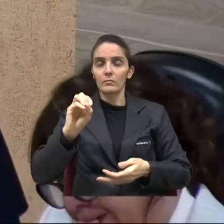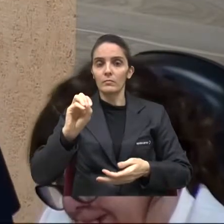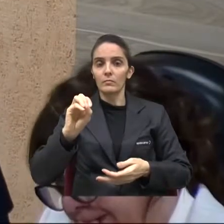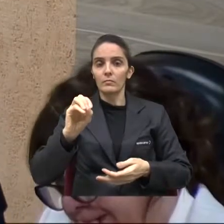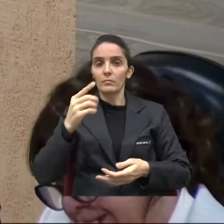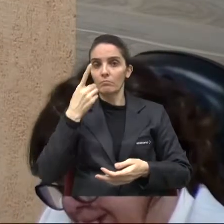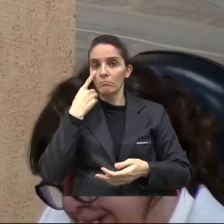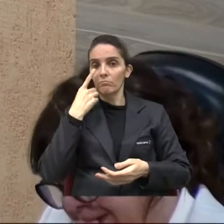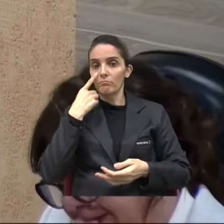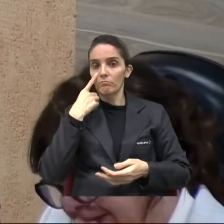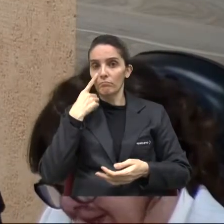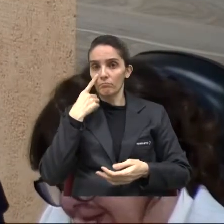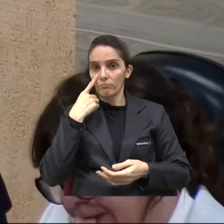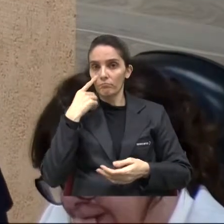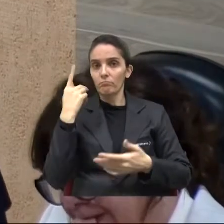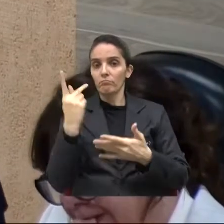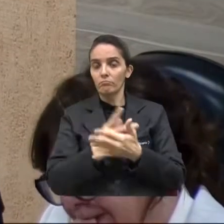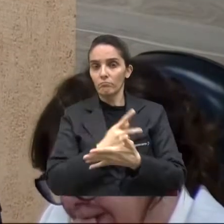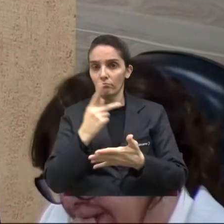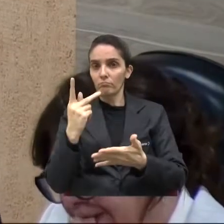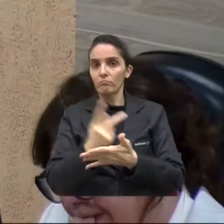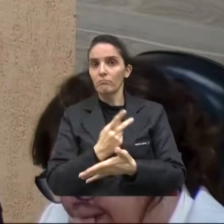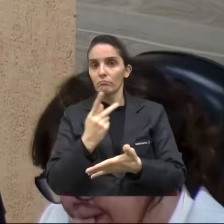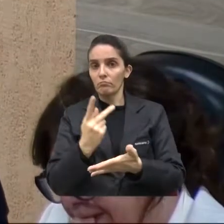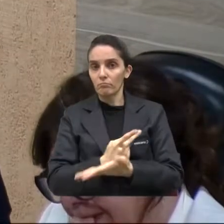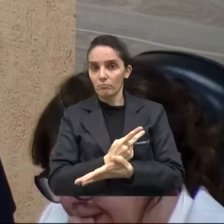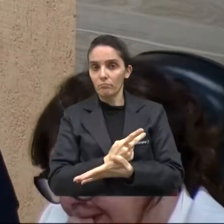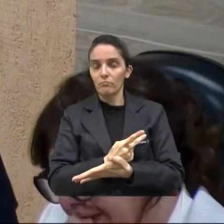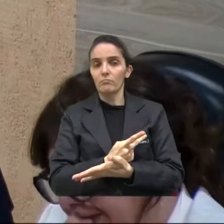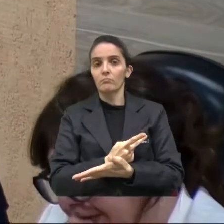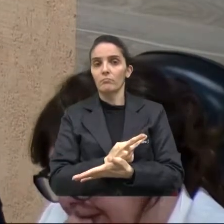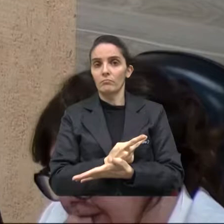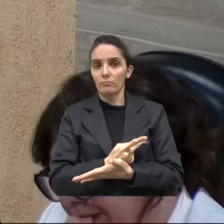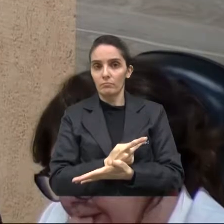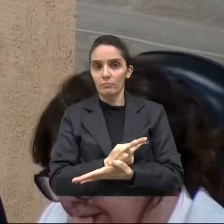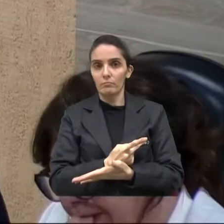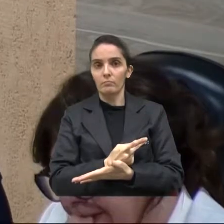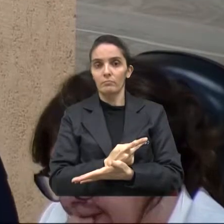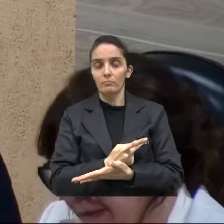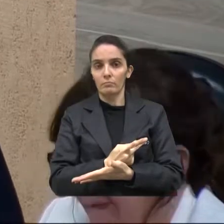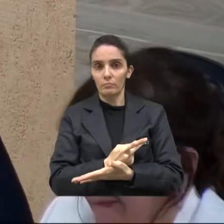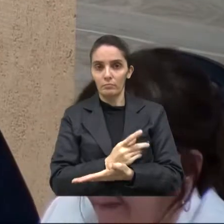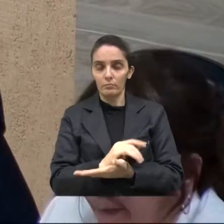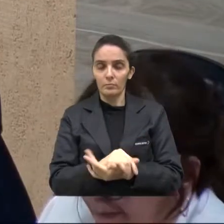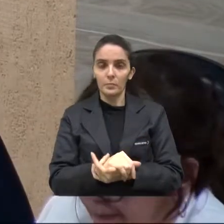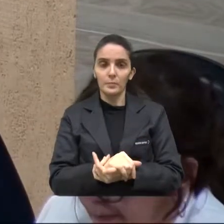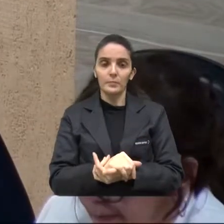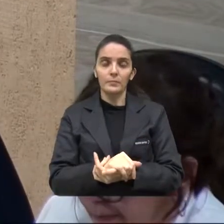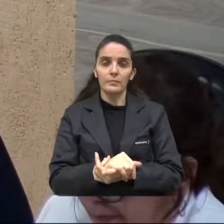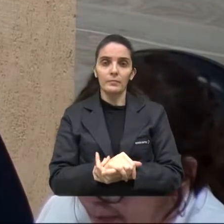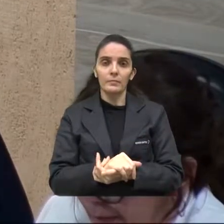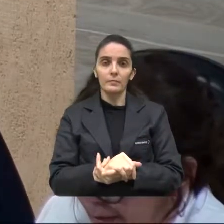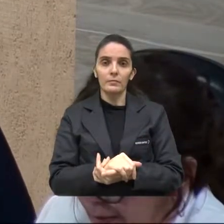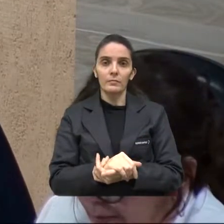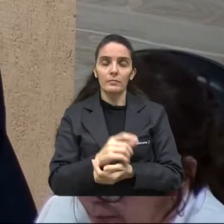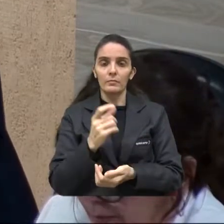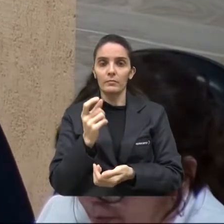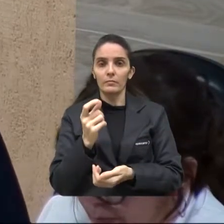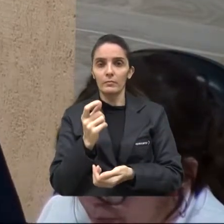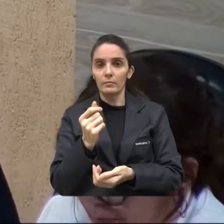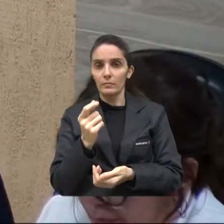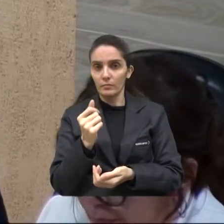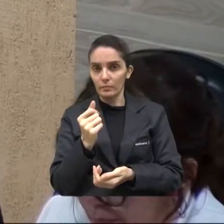que realmente teve falha, e a gente quer saber para onde é destinado a